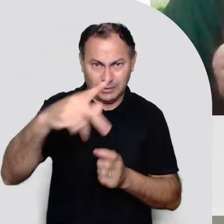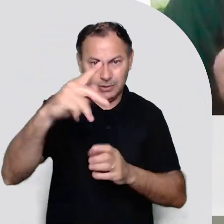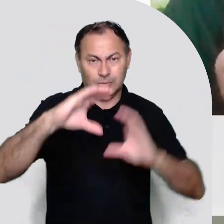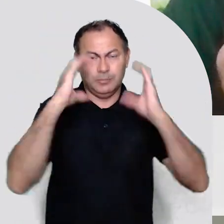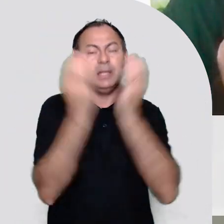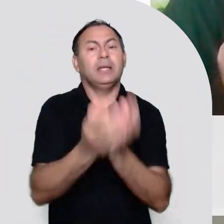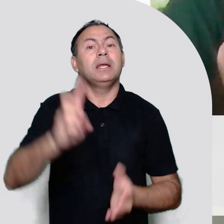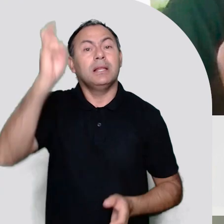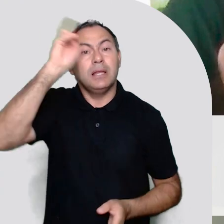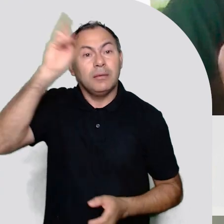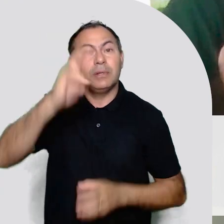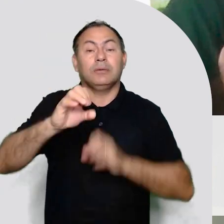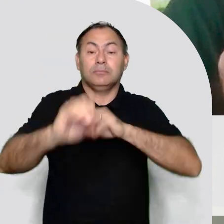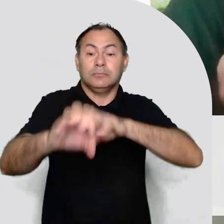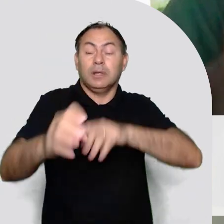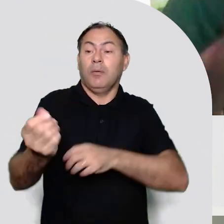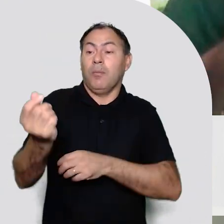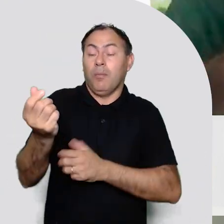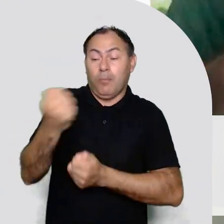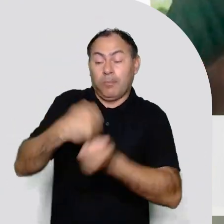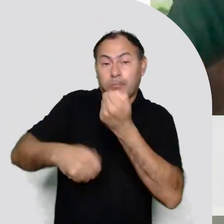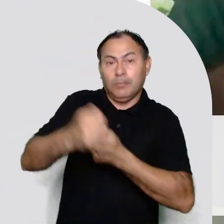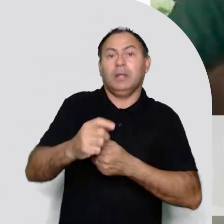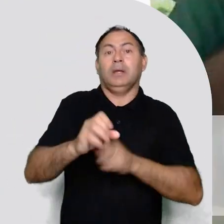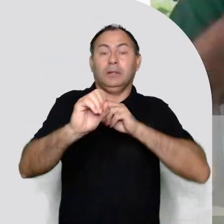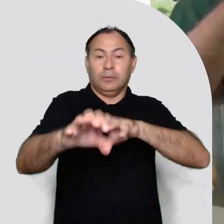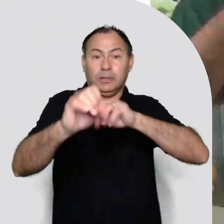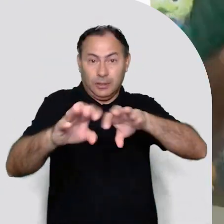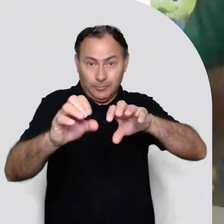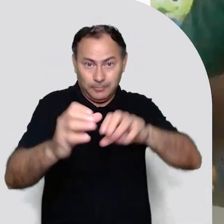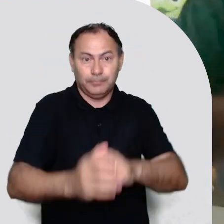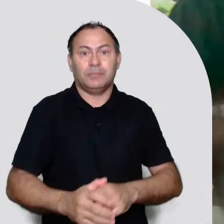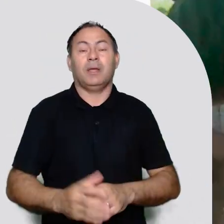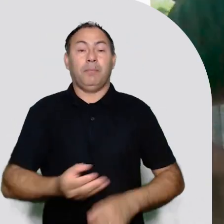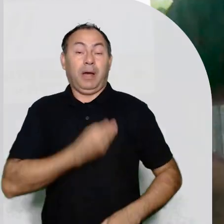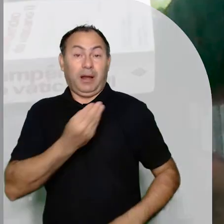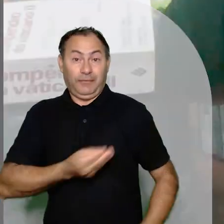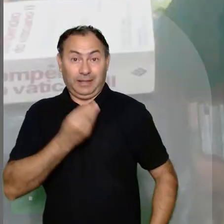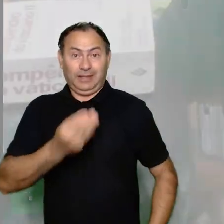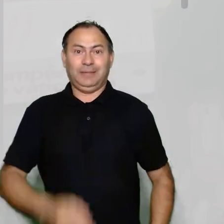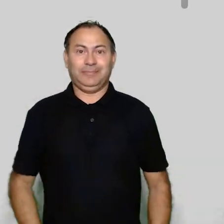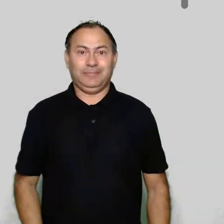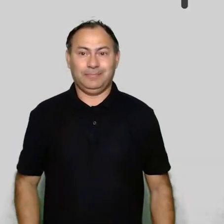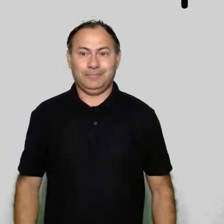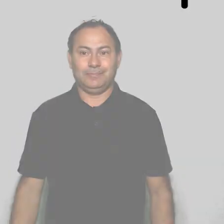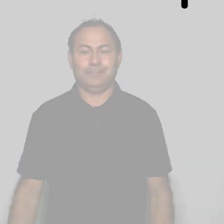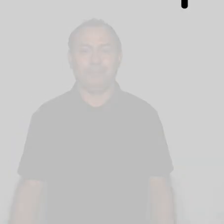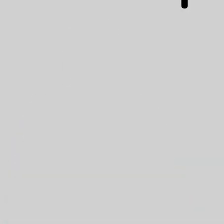lembrem-se sempre, Educação financeira é educação para a vida.